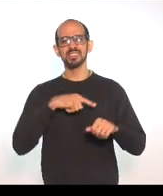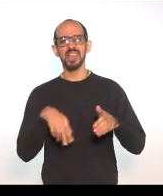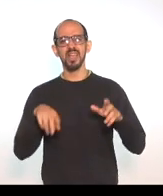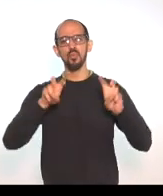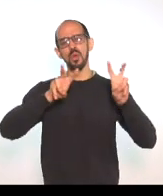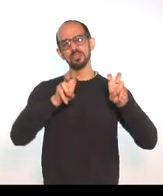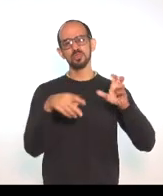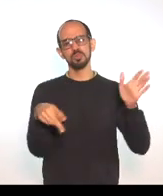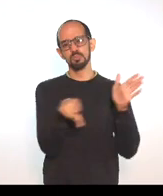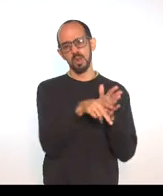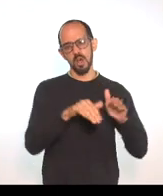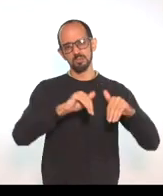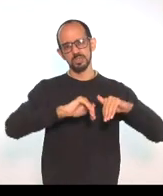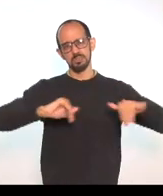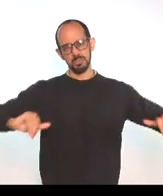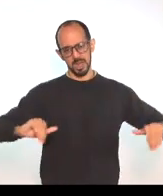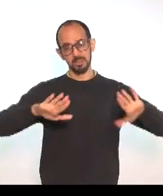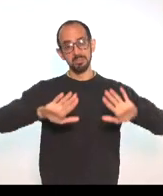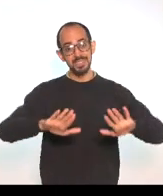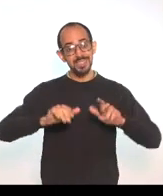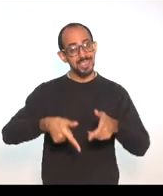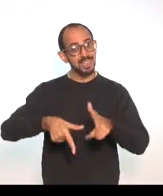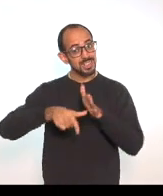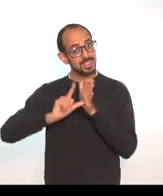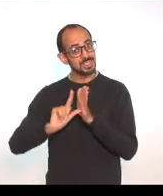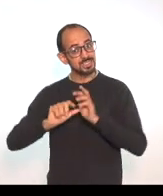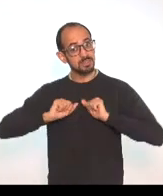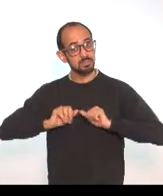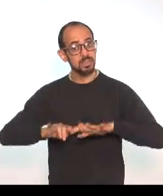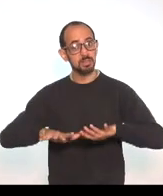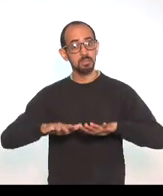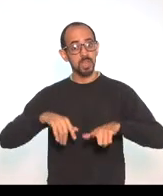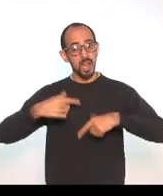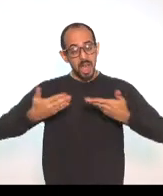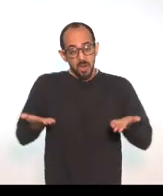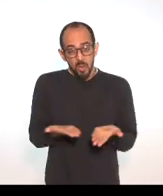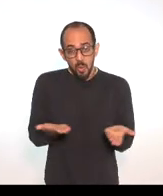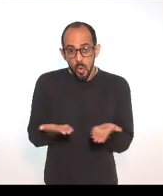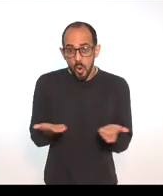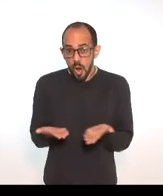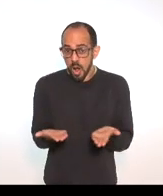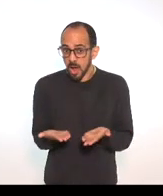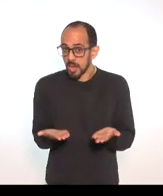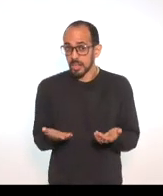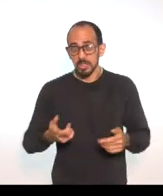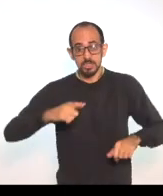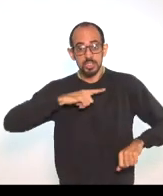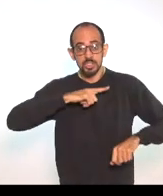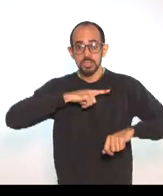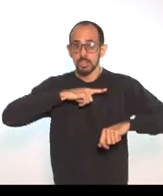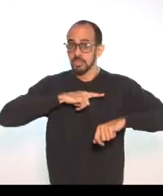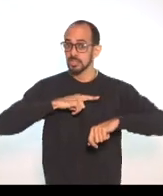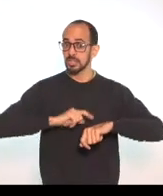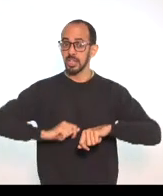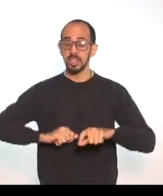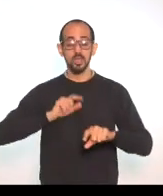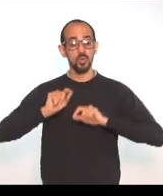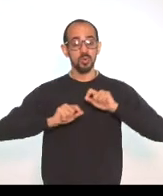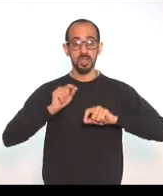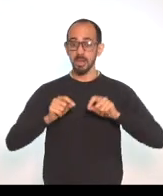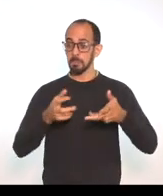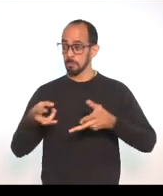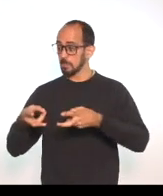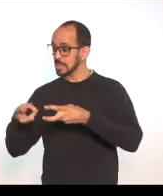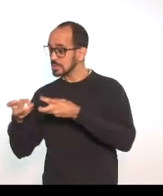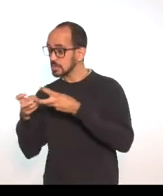dessa forma Porém isso antes da academia com o advento da pandemia e com essa é a ser vendidas que a gente tem assistido